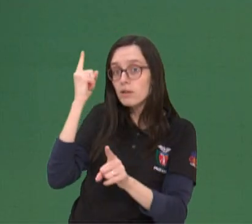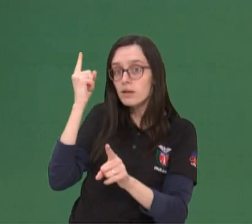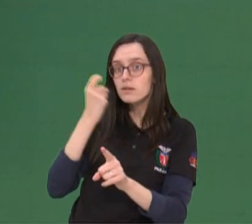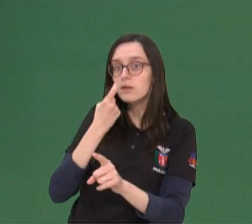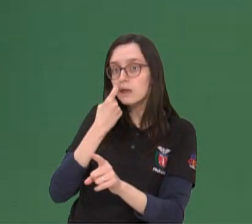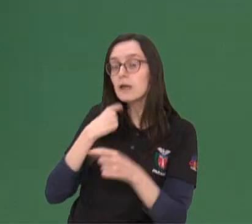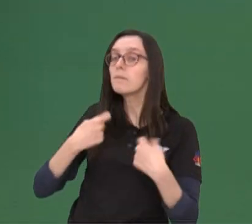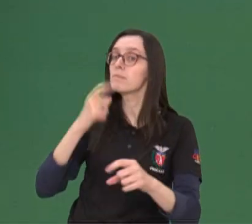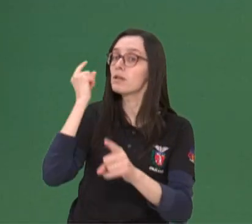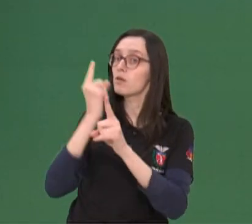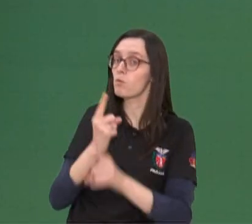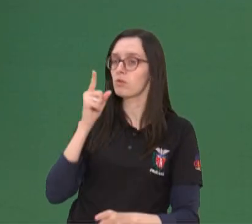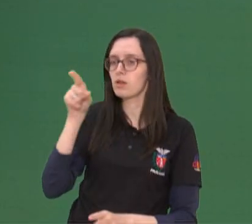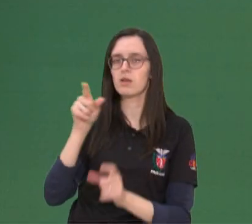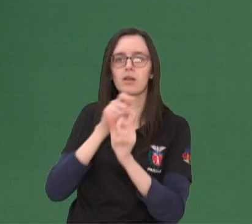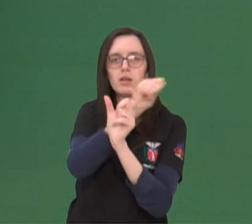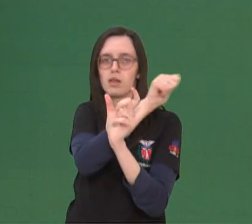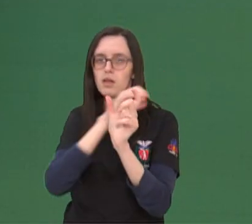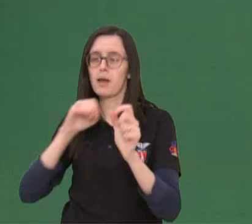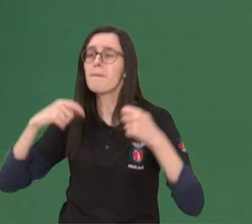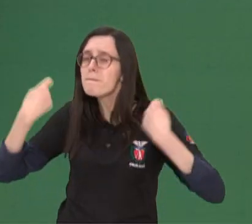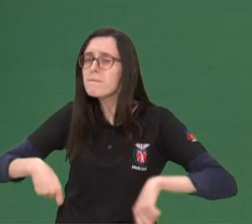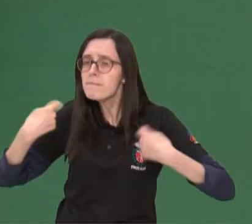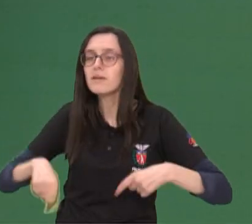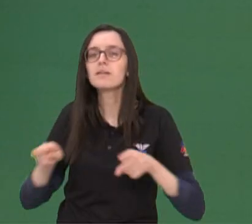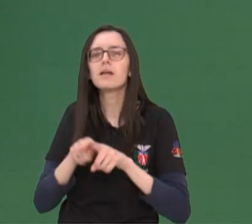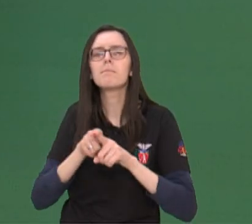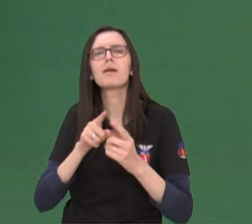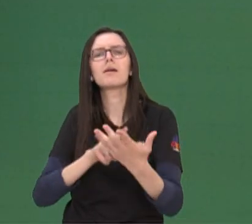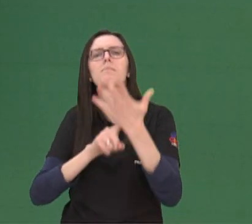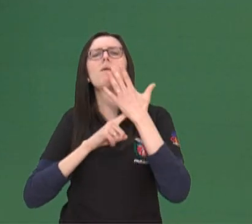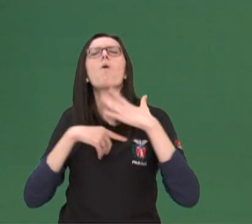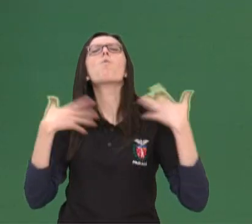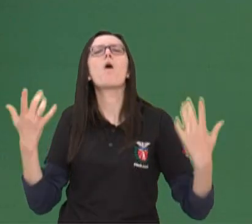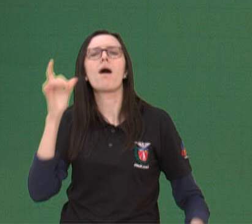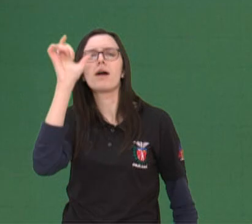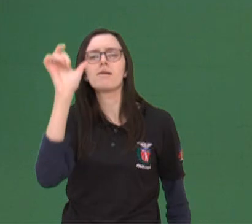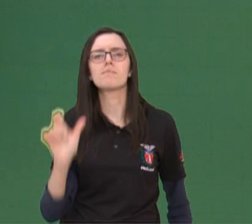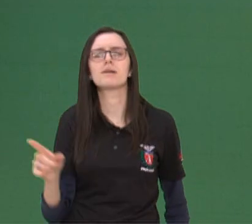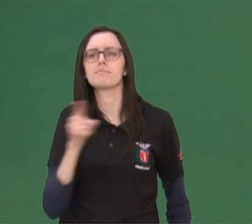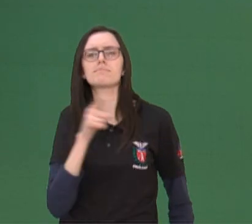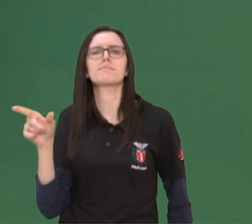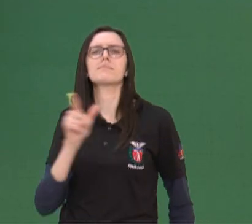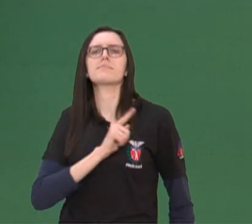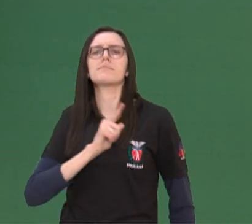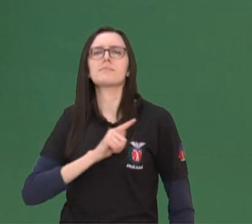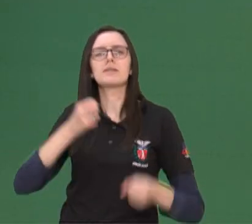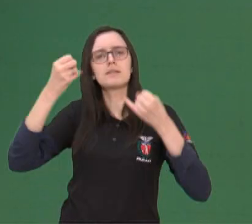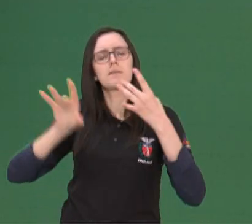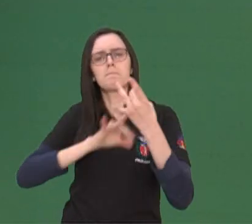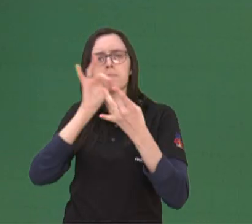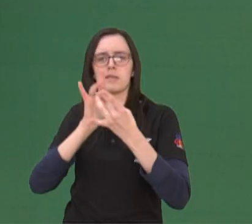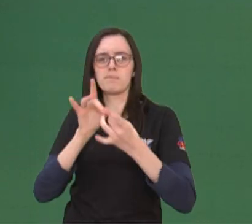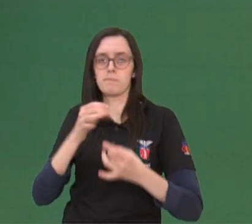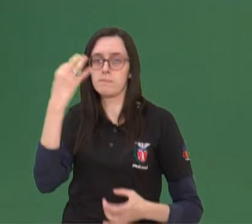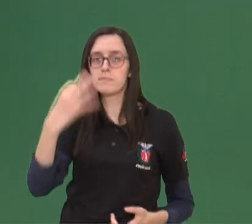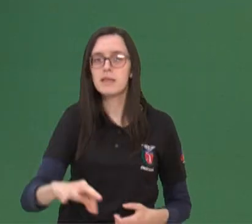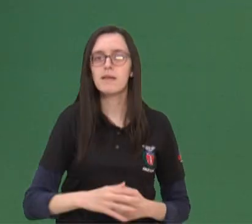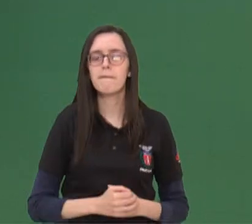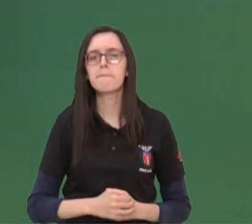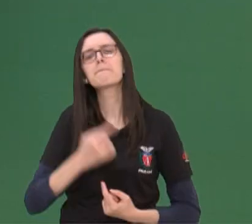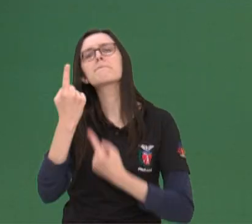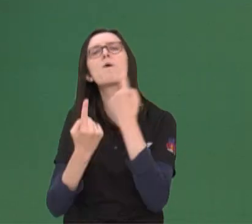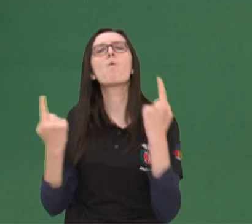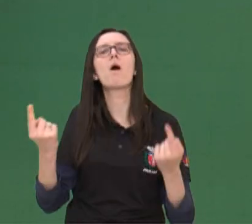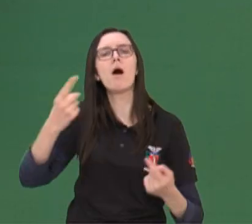encontrar esses artigos e dizer quais palavras eles estão especificando, certo? A quais